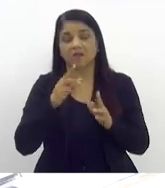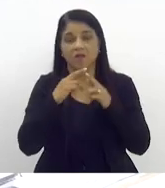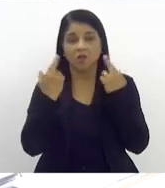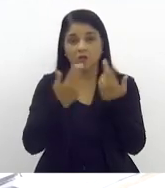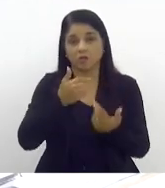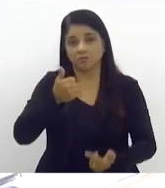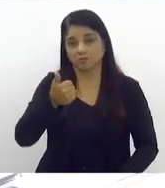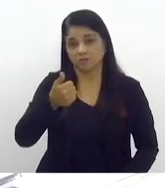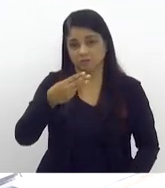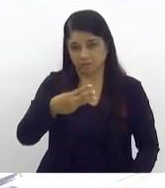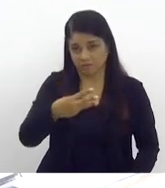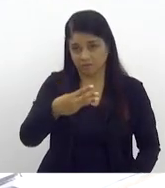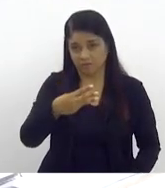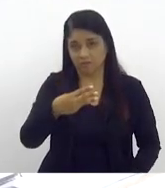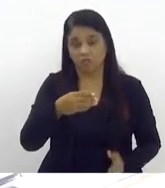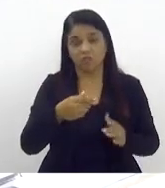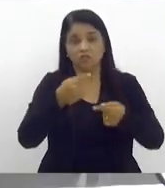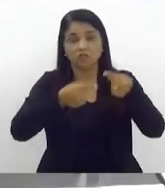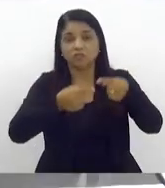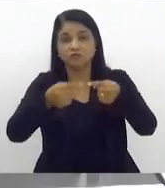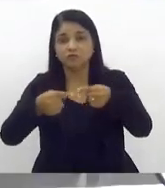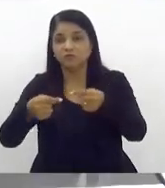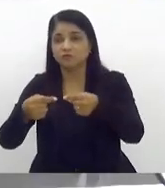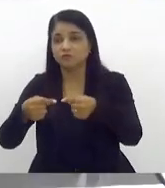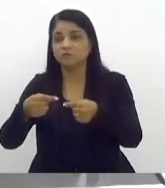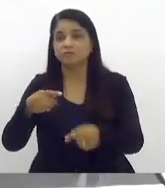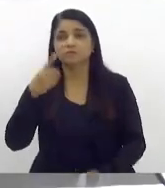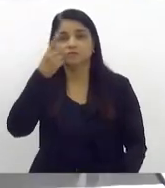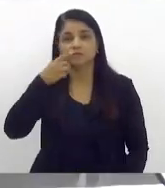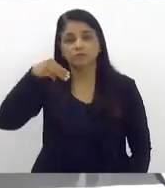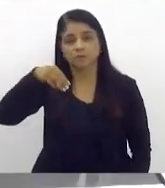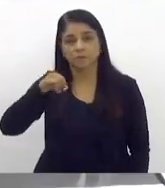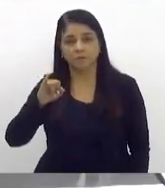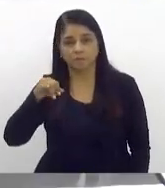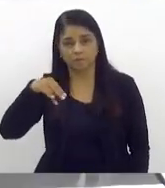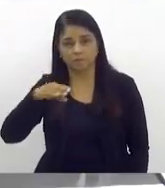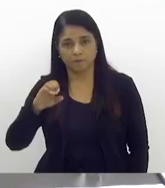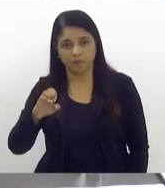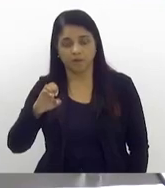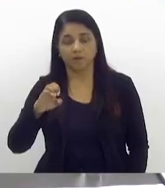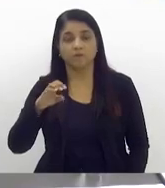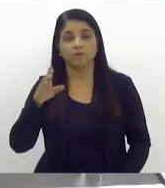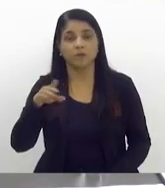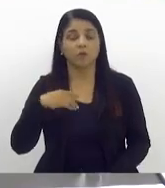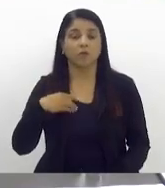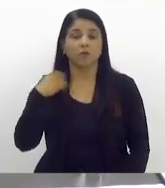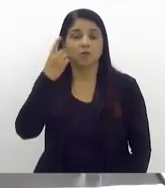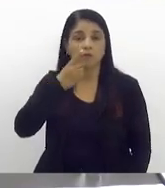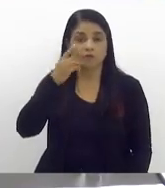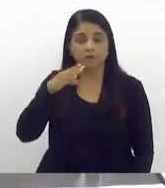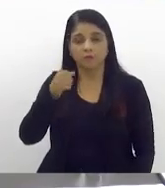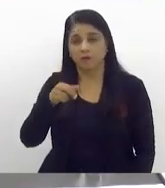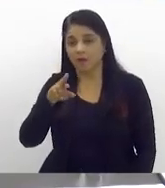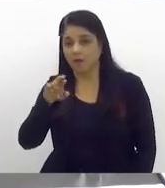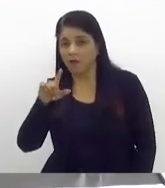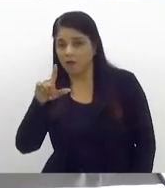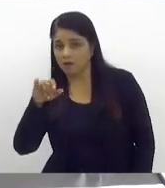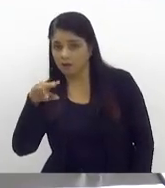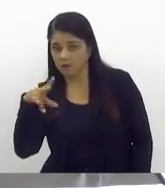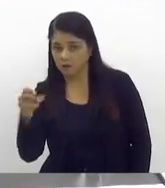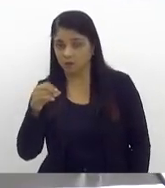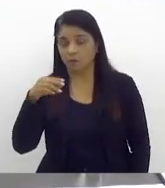Em discussão. Para discutir. Para discutir, deputado Mink. Deputado Carlinhos BNH vai discutir também. O deputado Carlinhos BNH falou comigo, depois eu fui